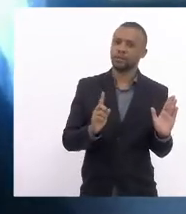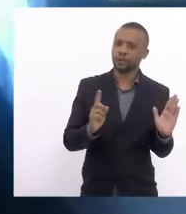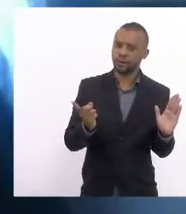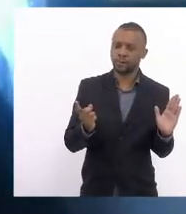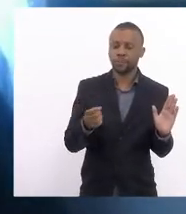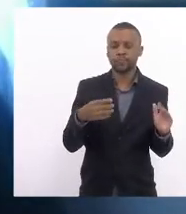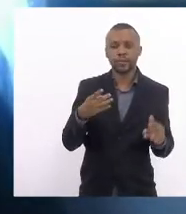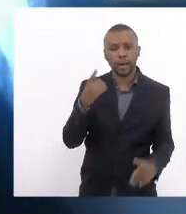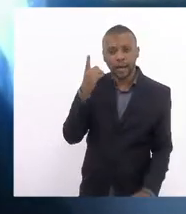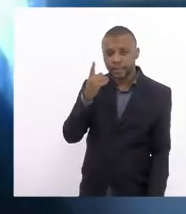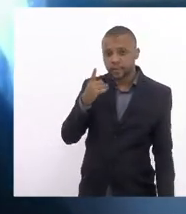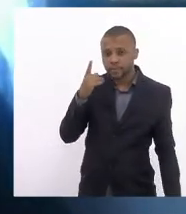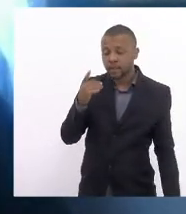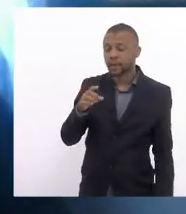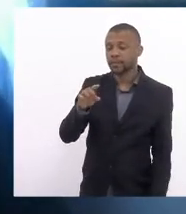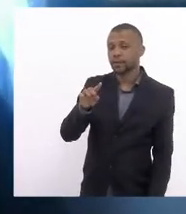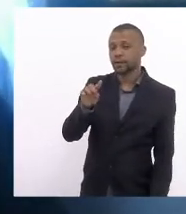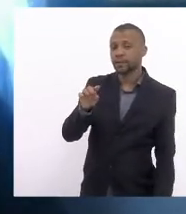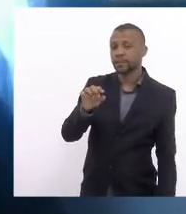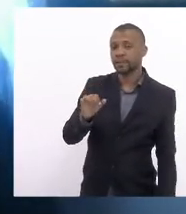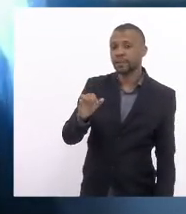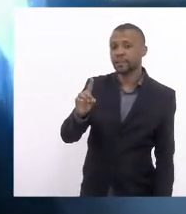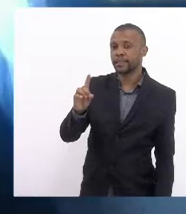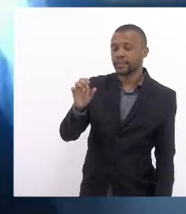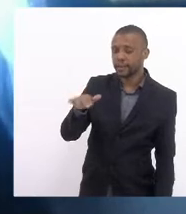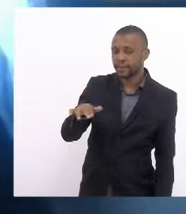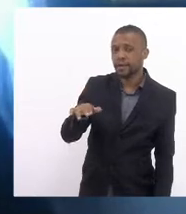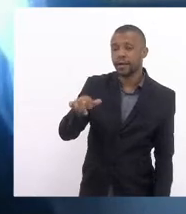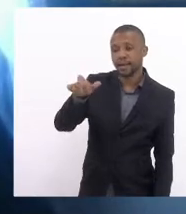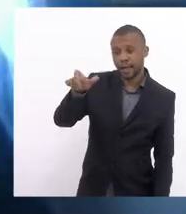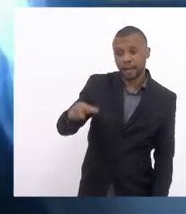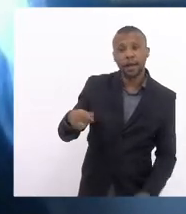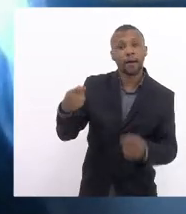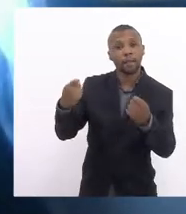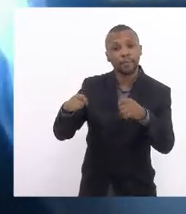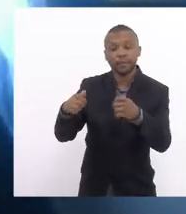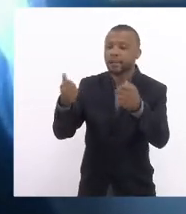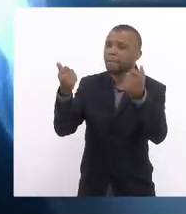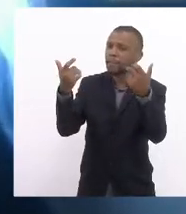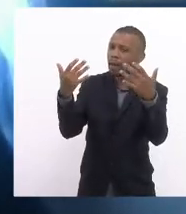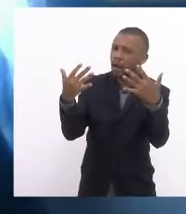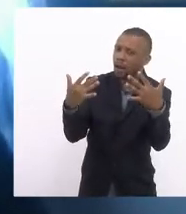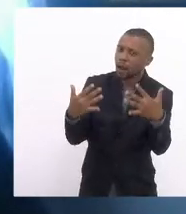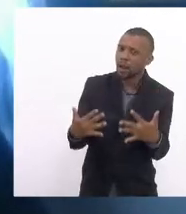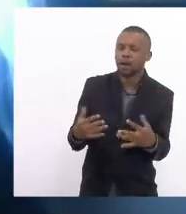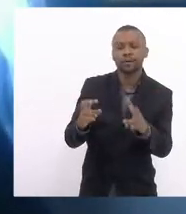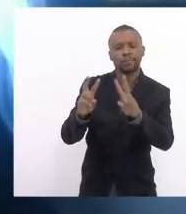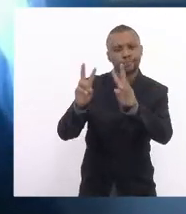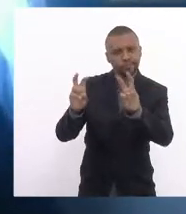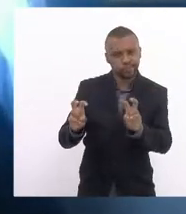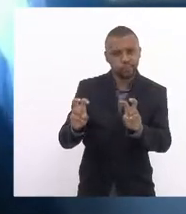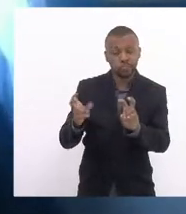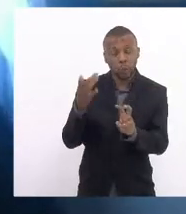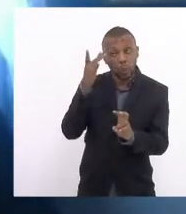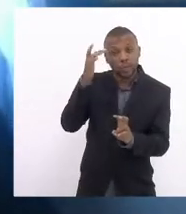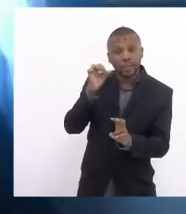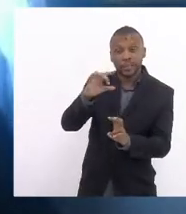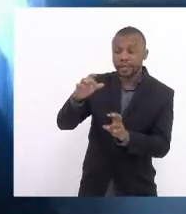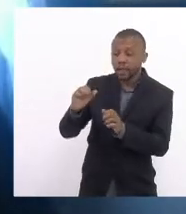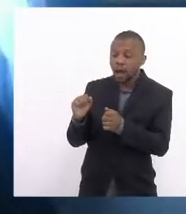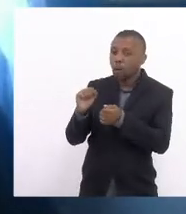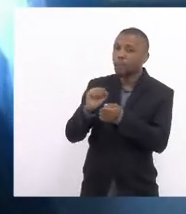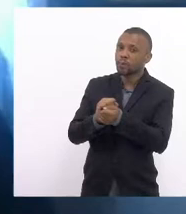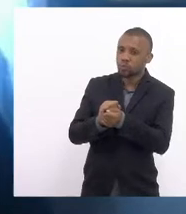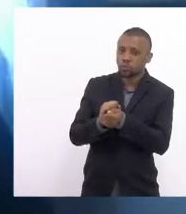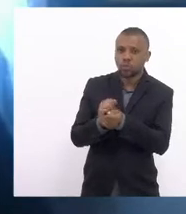A deputada Zeidan, ela tem que falar sobre o assunto, não sei se ela já está acompanhando conosco aqui, mas nós